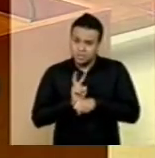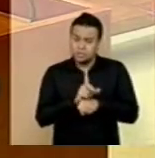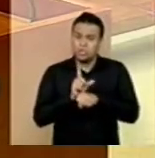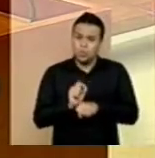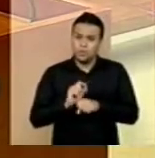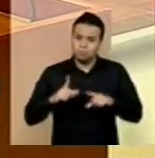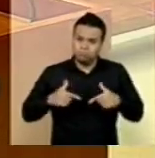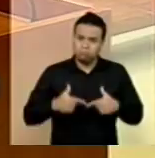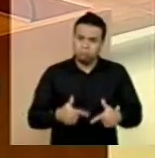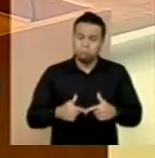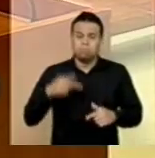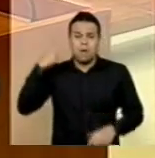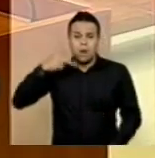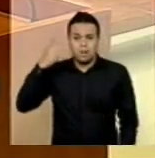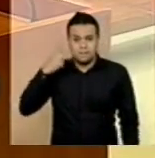mandato parlamentar estadual.